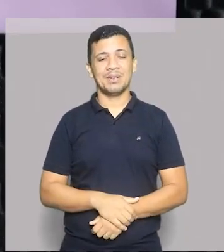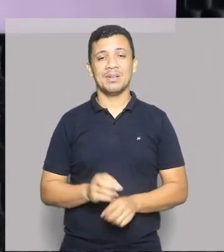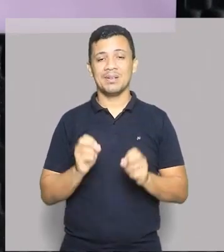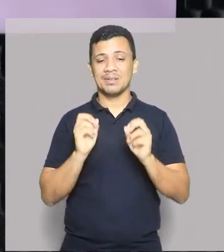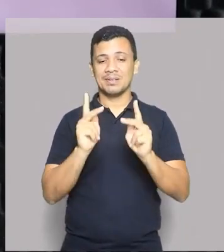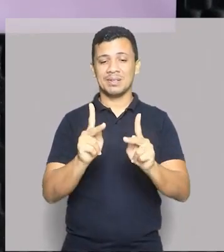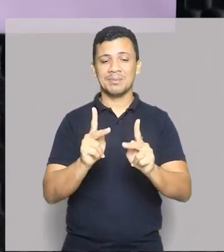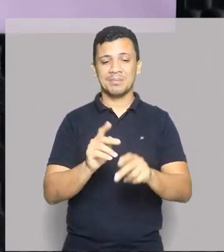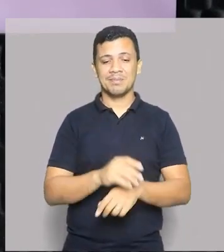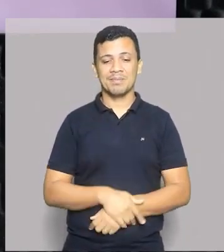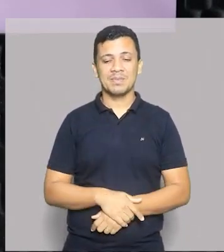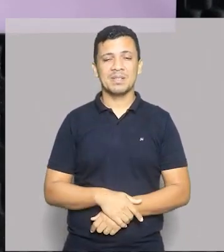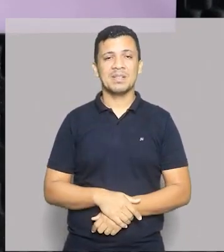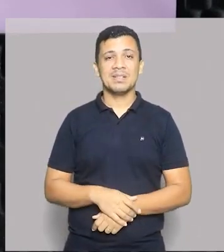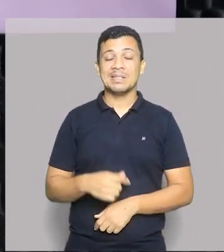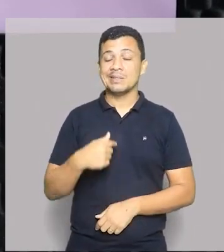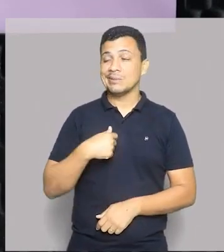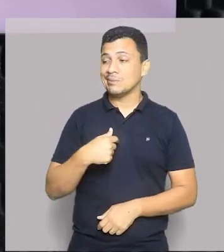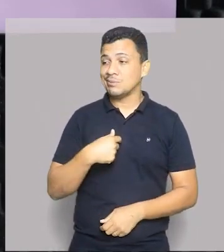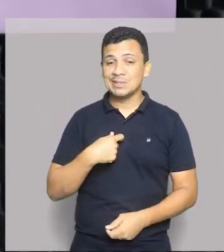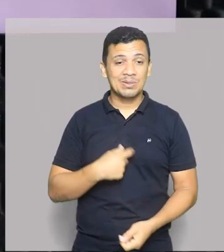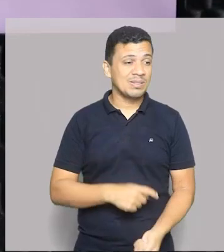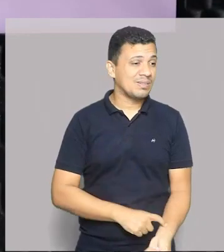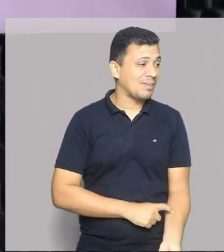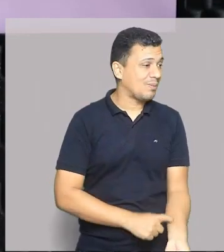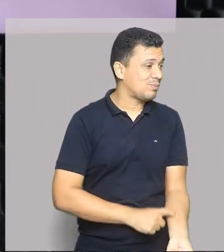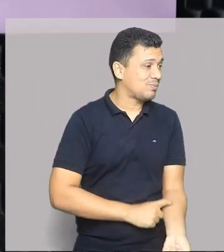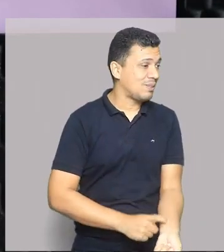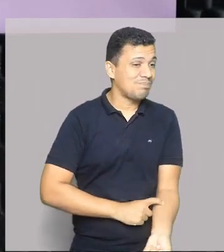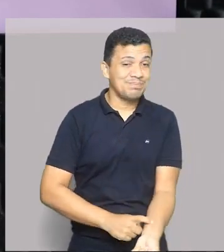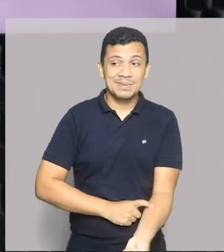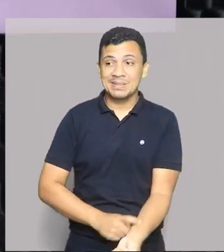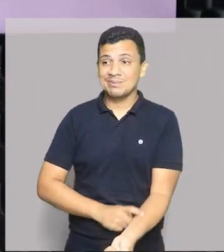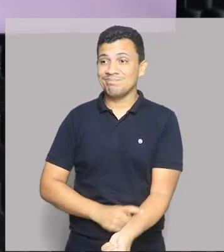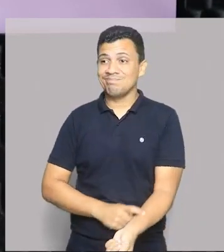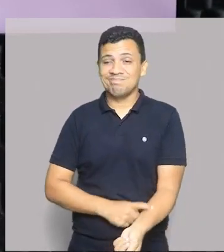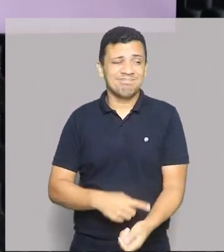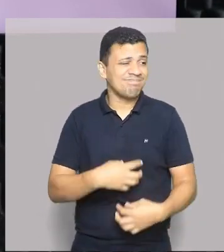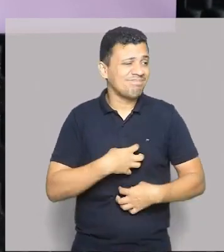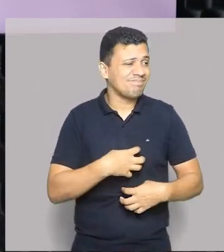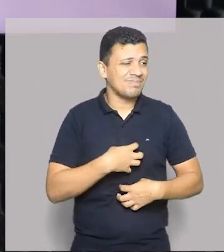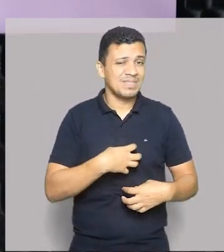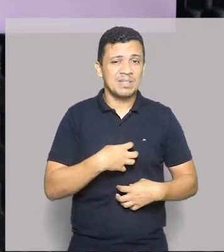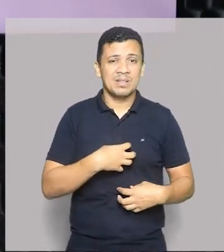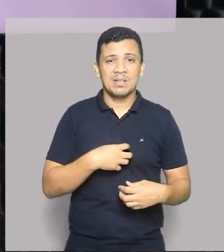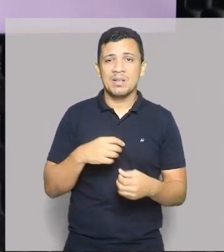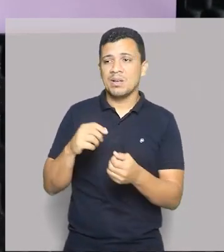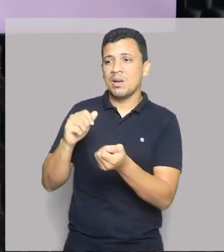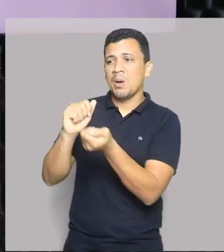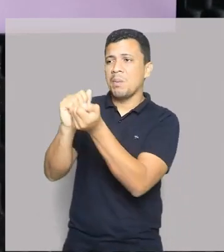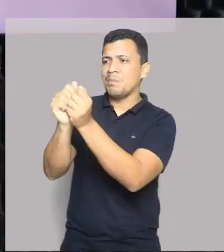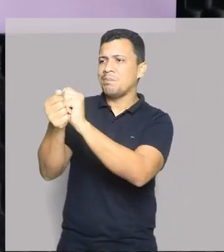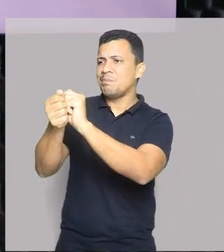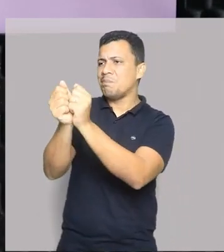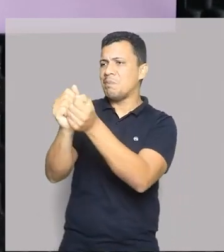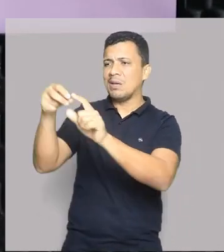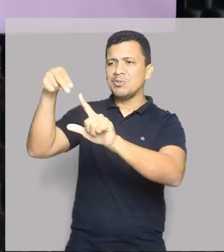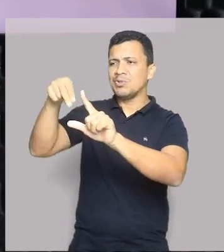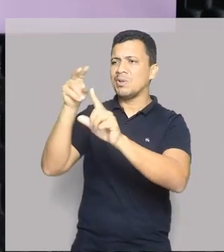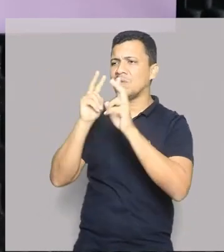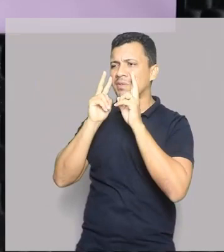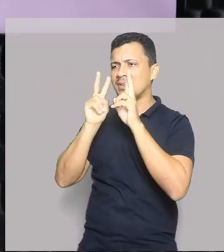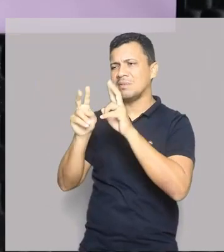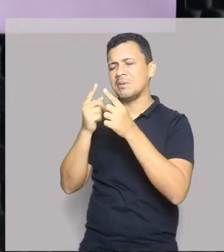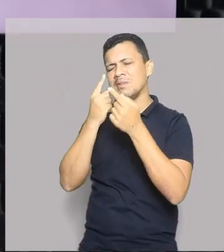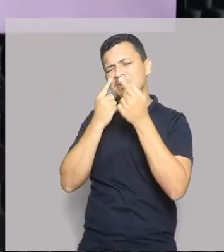bem? Ando tão à flor da pele. Qual é a consequência disso? Qualquer beijo de novela me faz chorar.